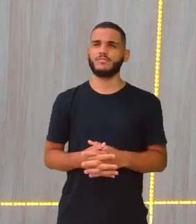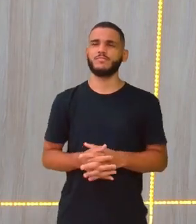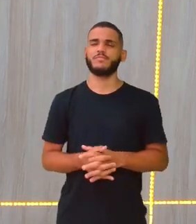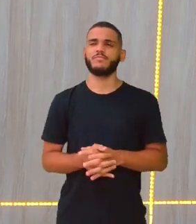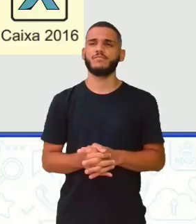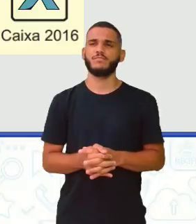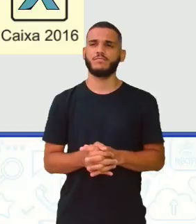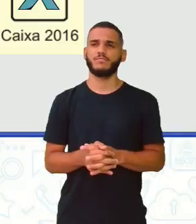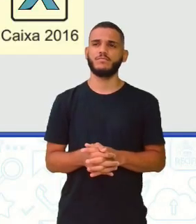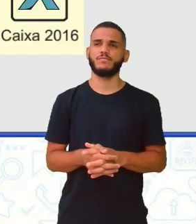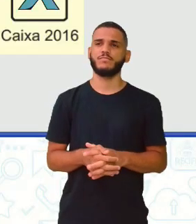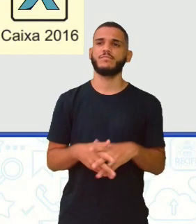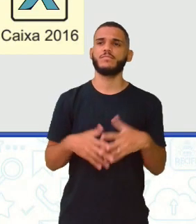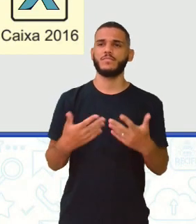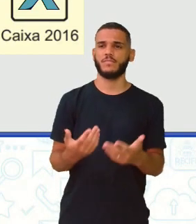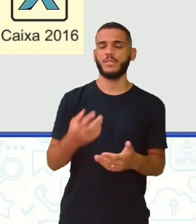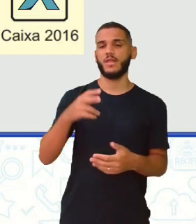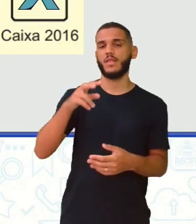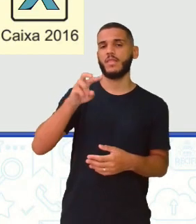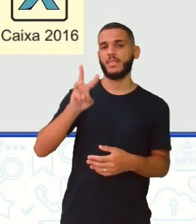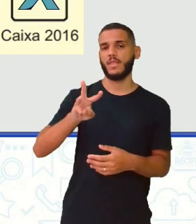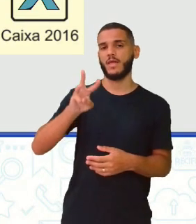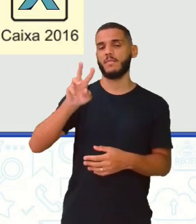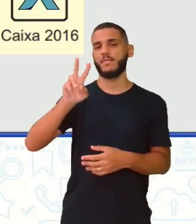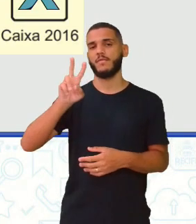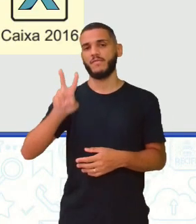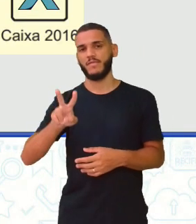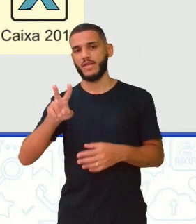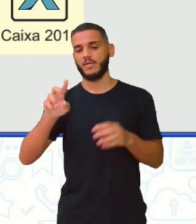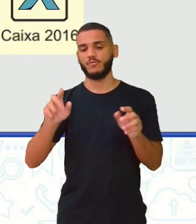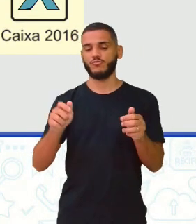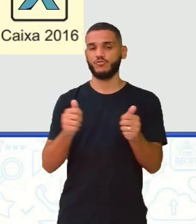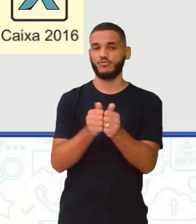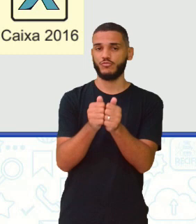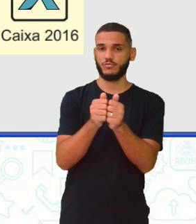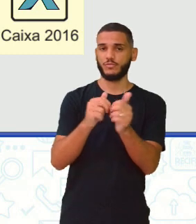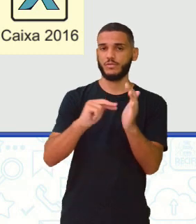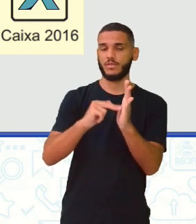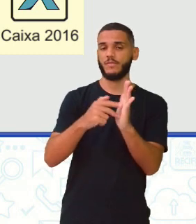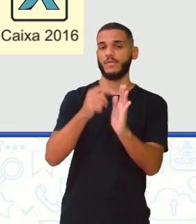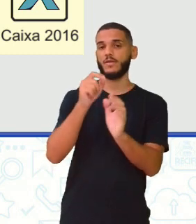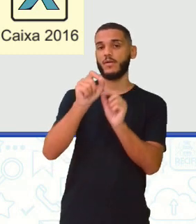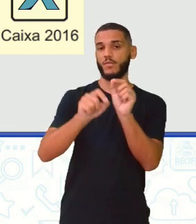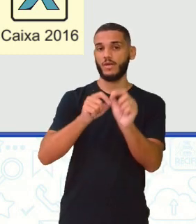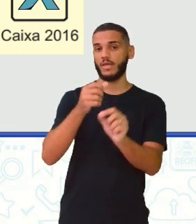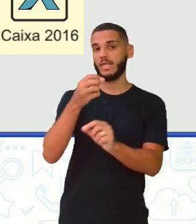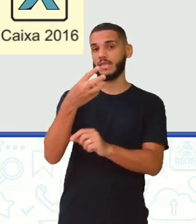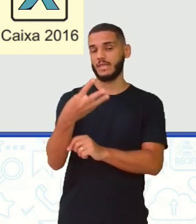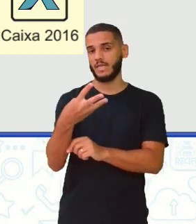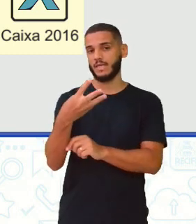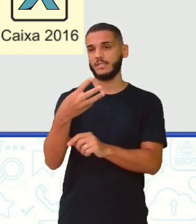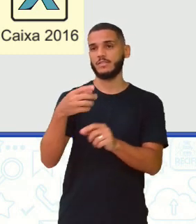zoom, por favor. Quando W e V estão juntos, eu tenho 3 e 7.